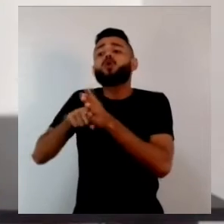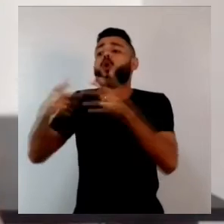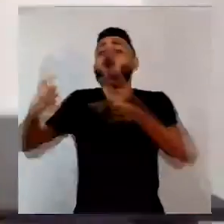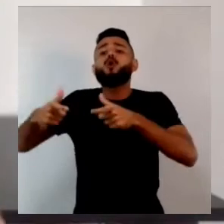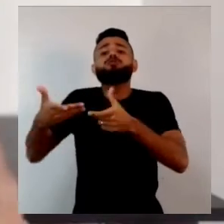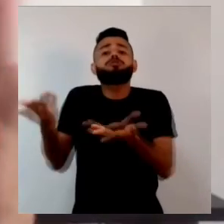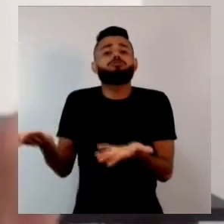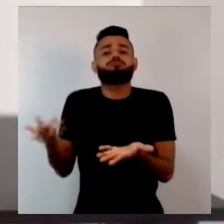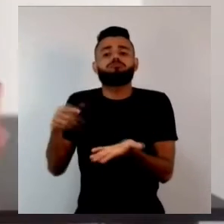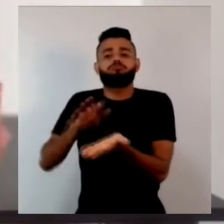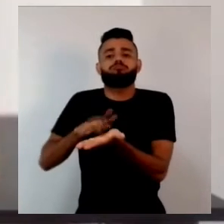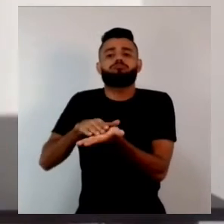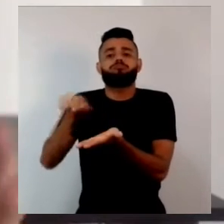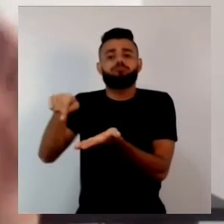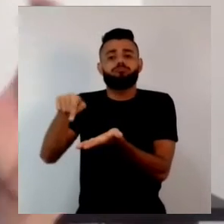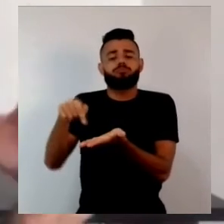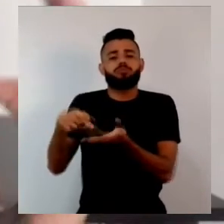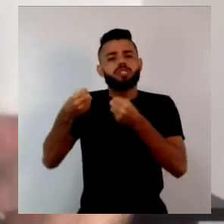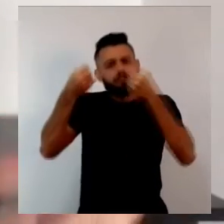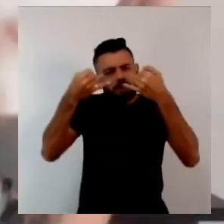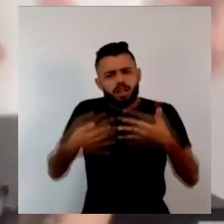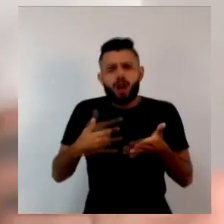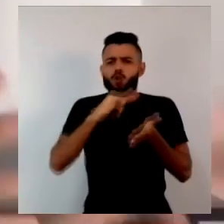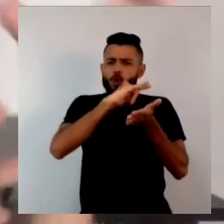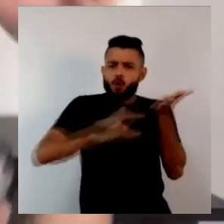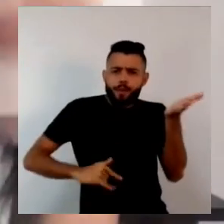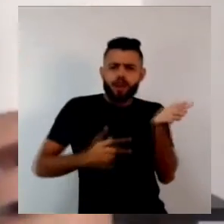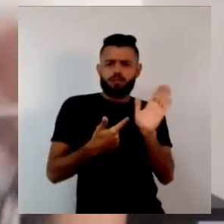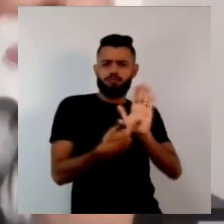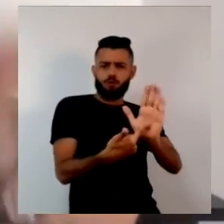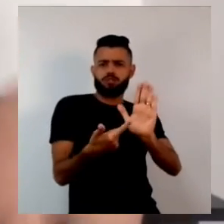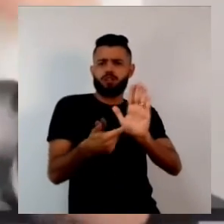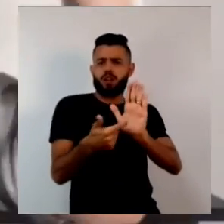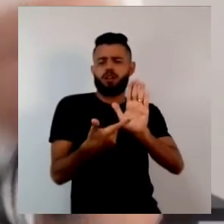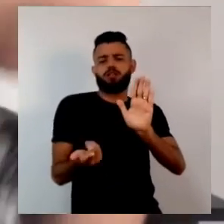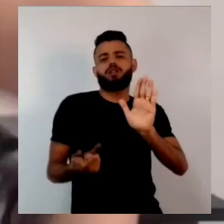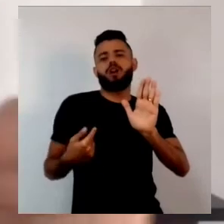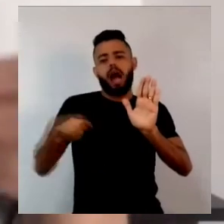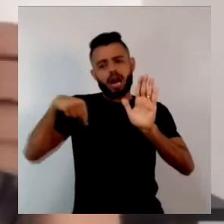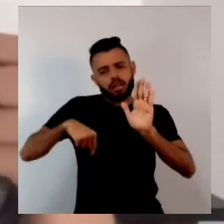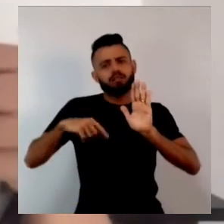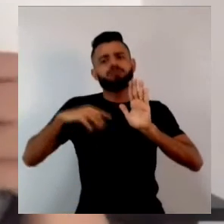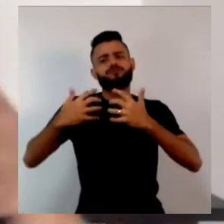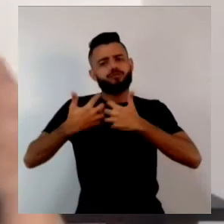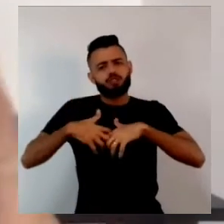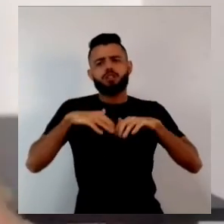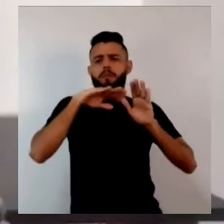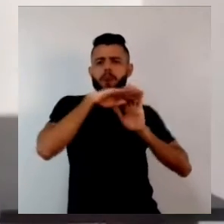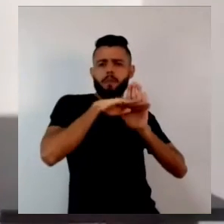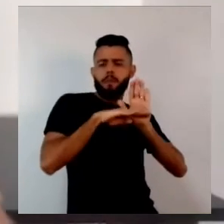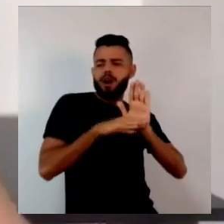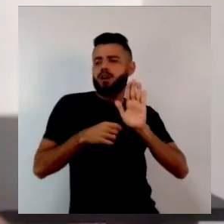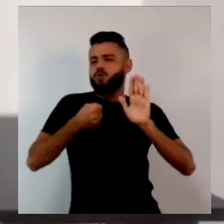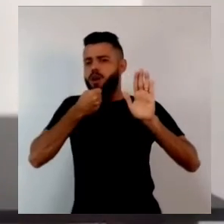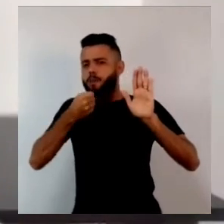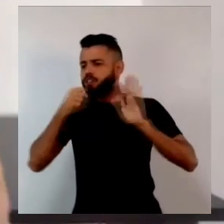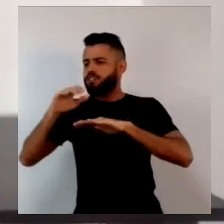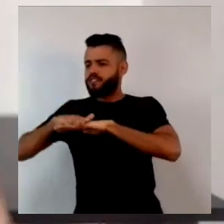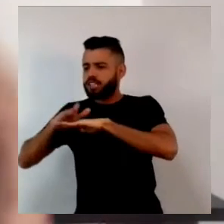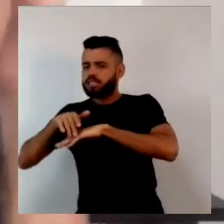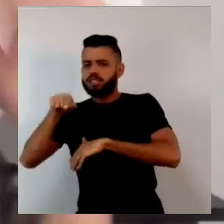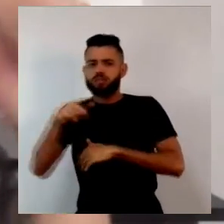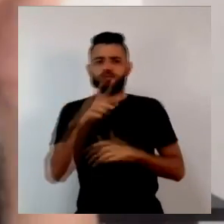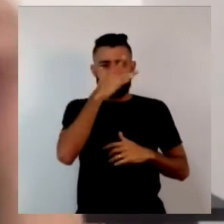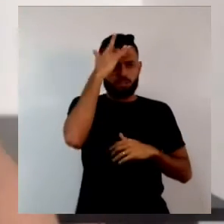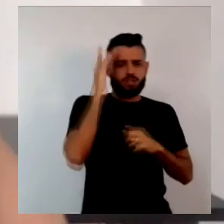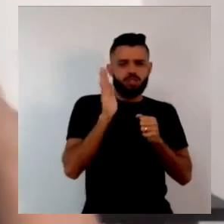né? O clássico visite a nossa cozinha, olha, aqui funciona assim, o repórter faz isso, o editor faz aquilo. Nós decidimos não dar o nome dessa